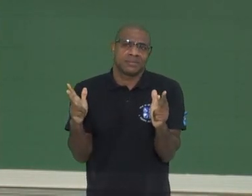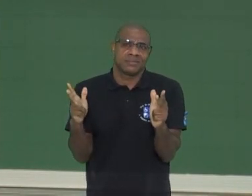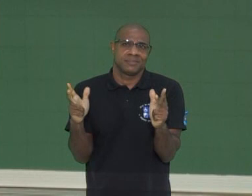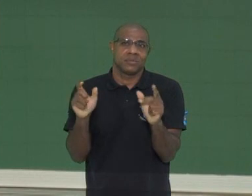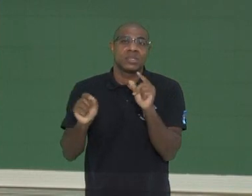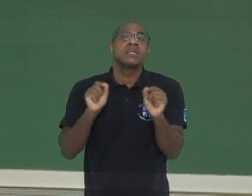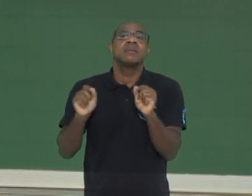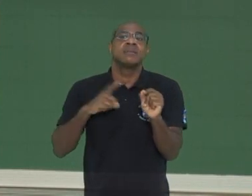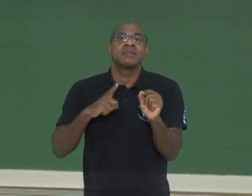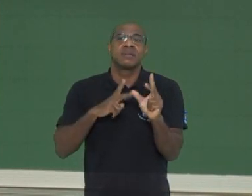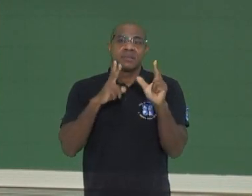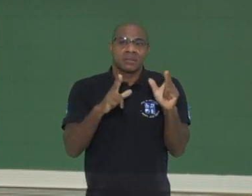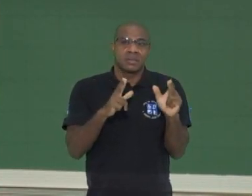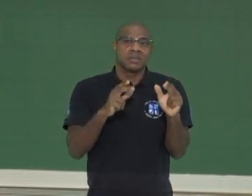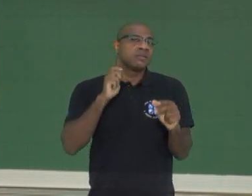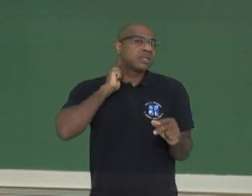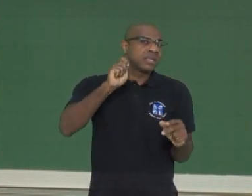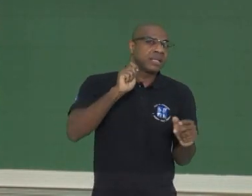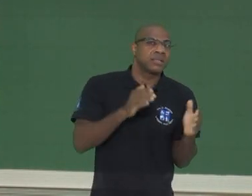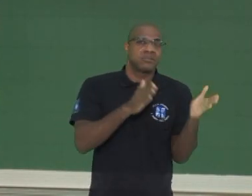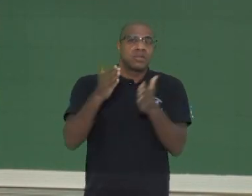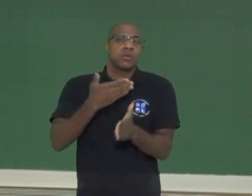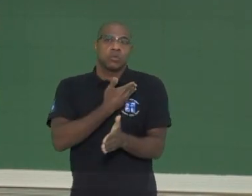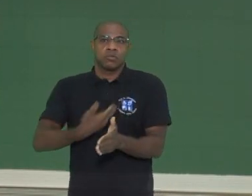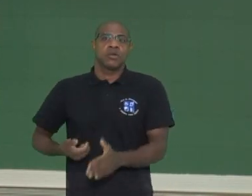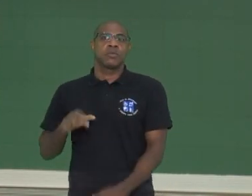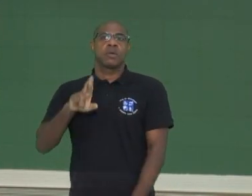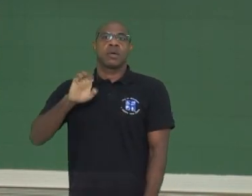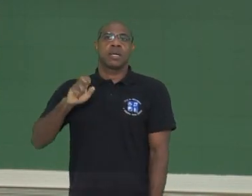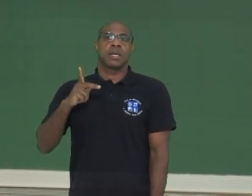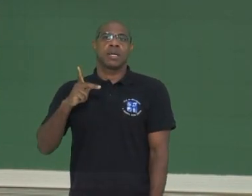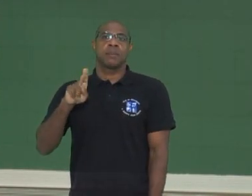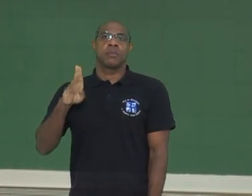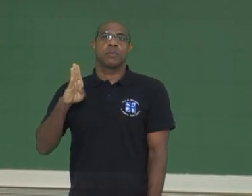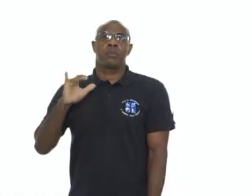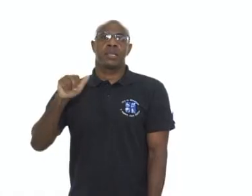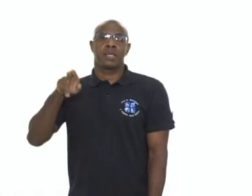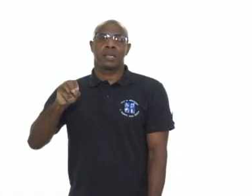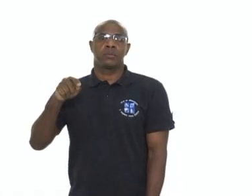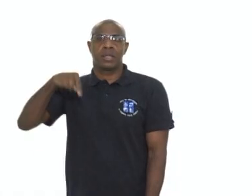Brasil? Tá? Vocês vão ter um tempinho e daqui a pouco a gente volta para responder essa questão.